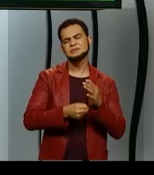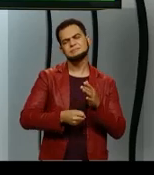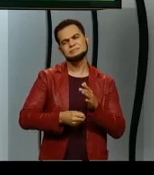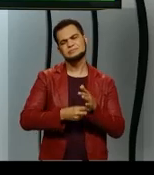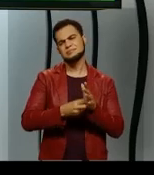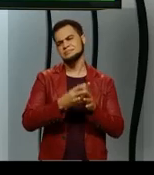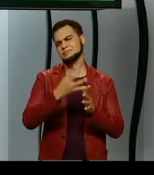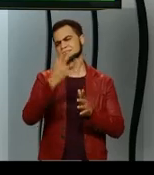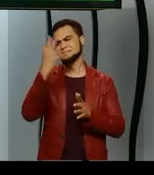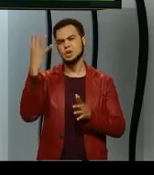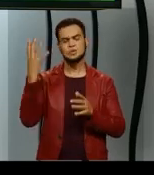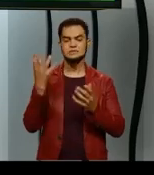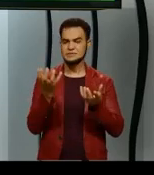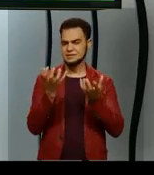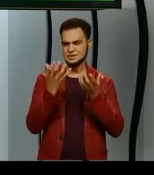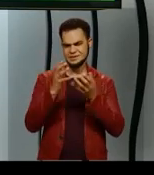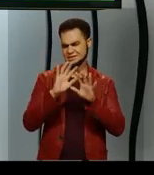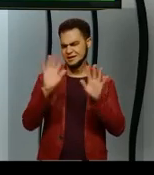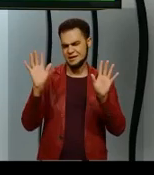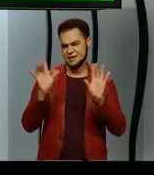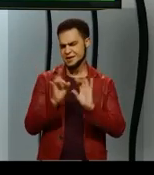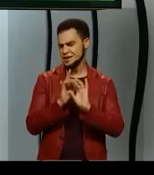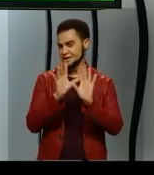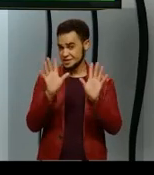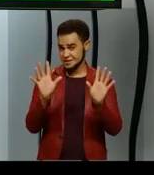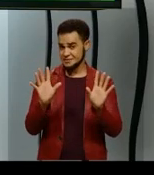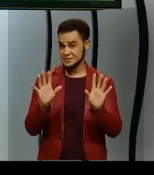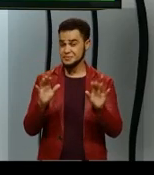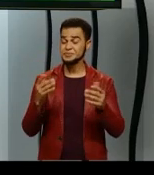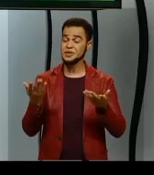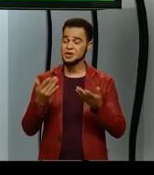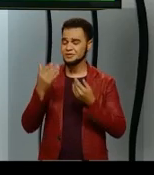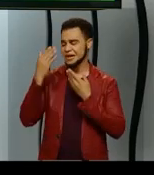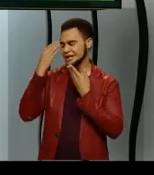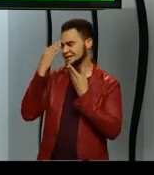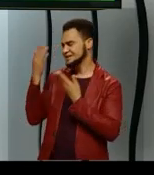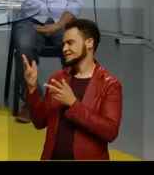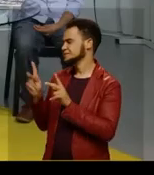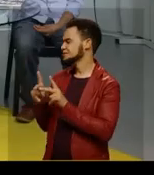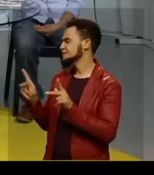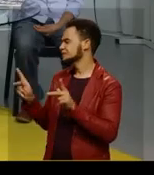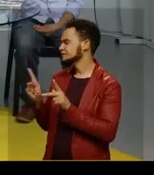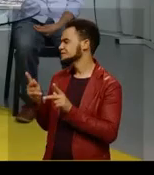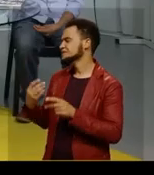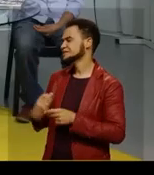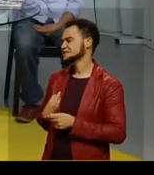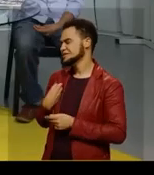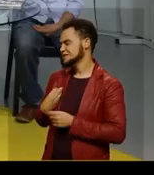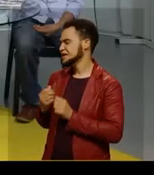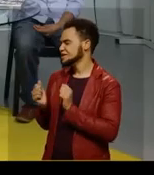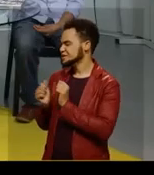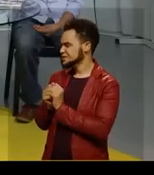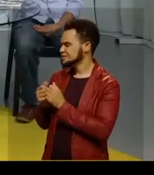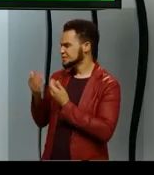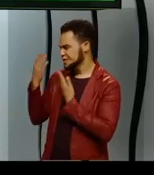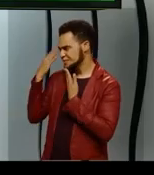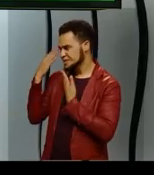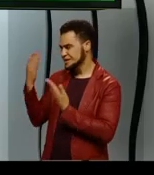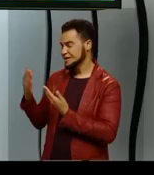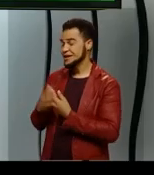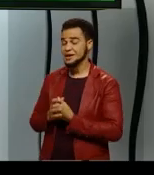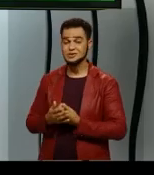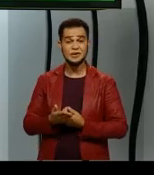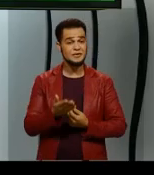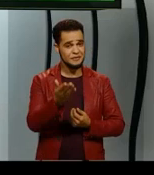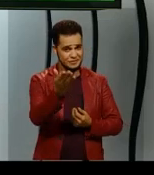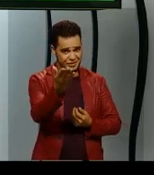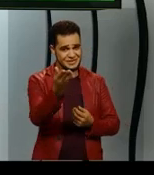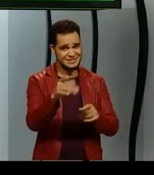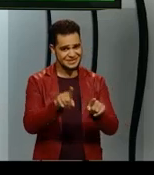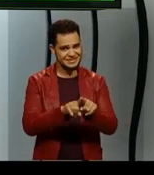nas plataformas digitais. Agora eu vou agradecer a presença dos professores que estiveram aqui comigo e também a sua